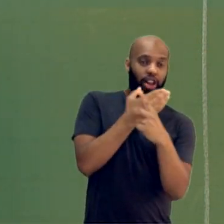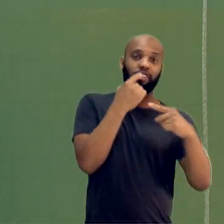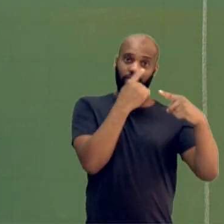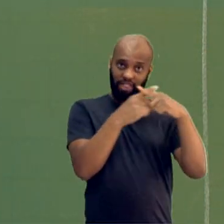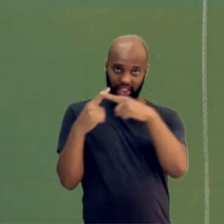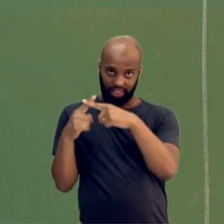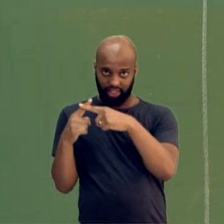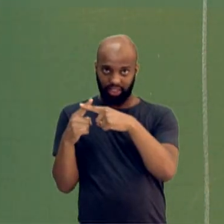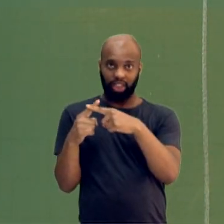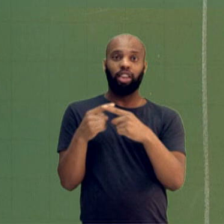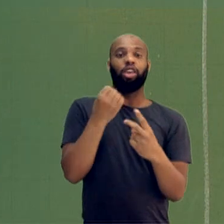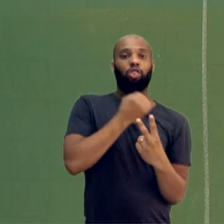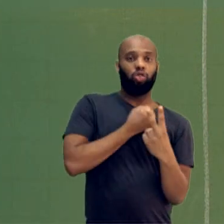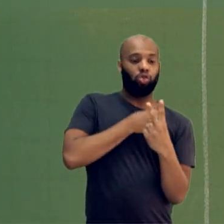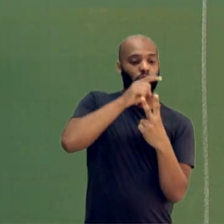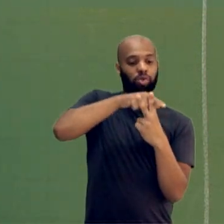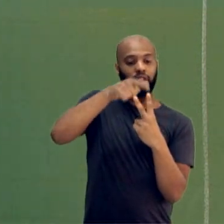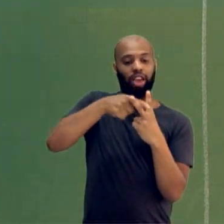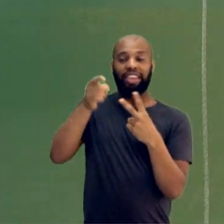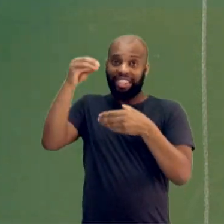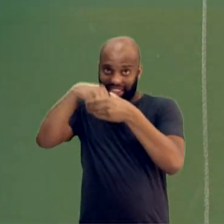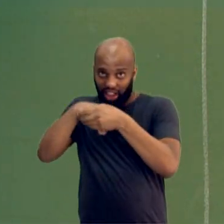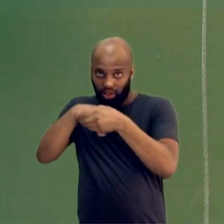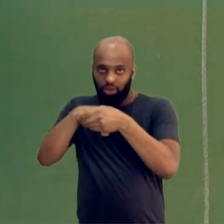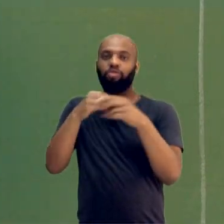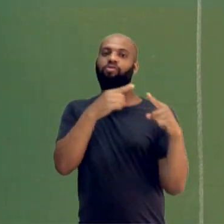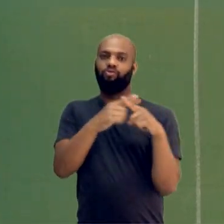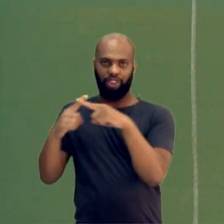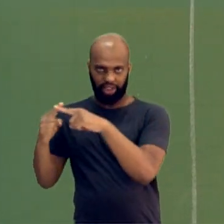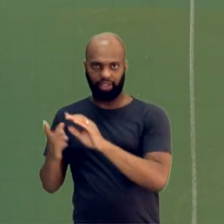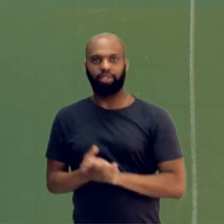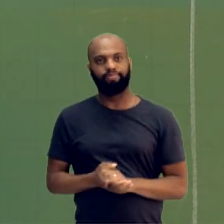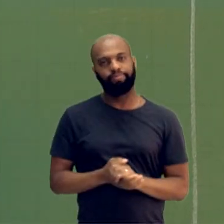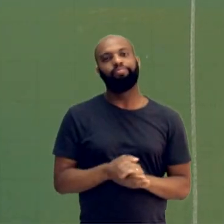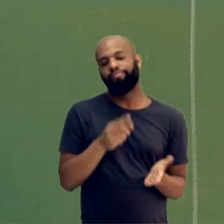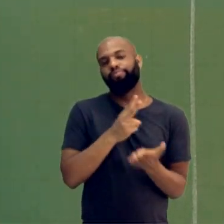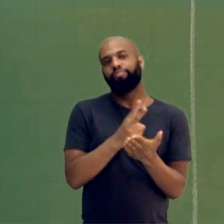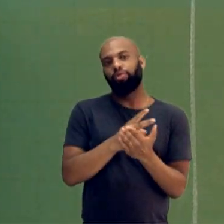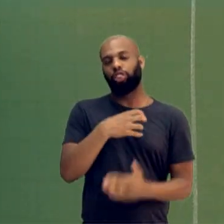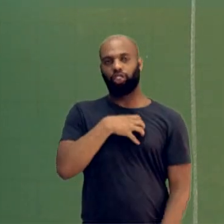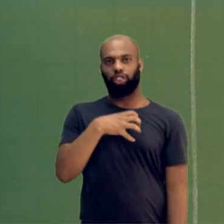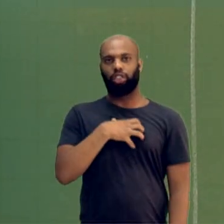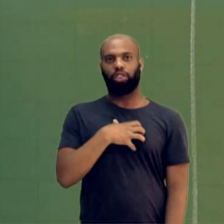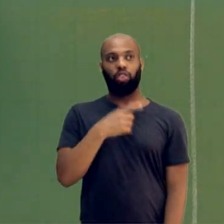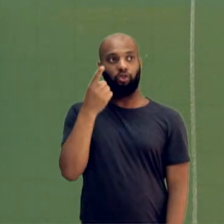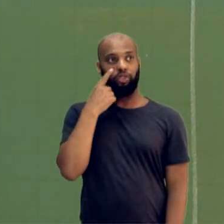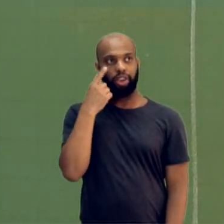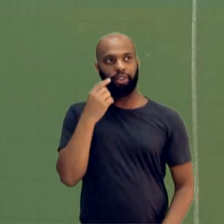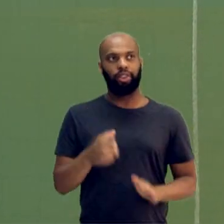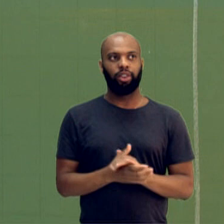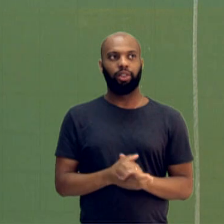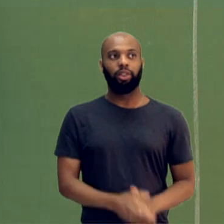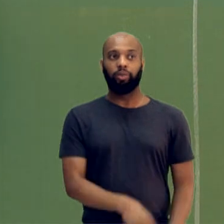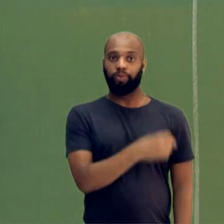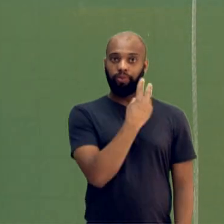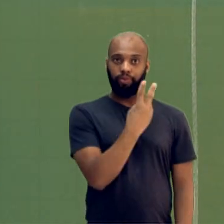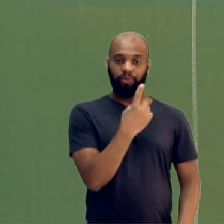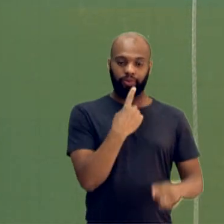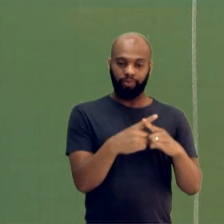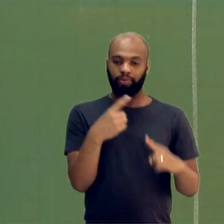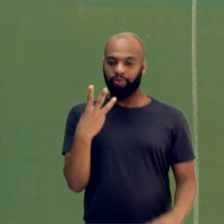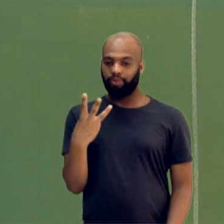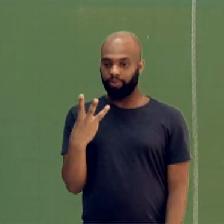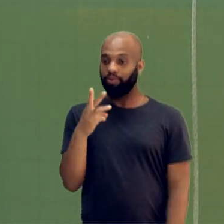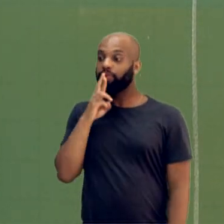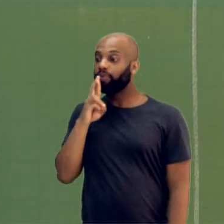professor, com as raízes, da mesma forma que fizemos no exercício anterior. Ou seja, 2 vezes